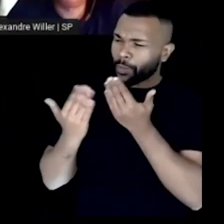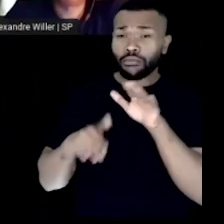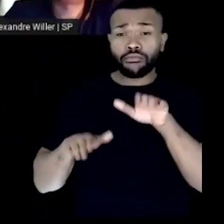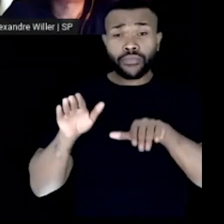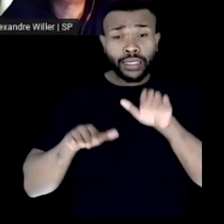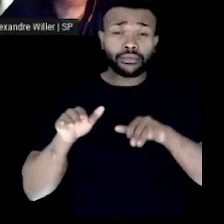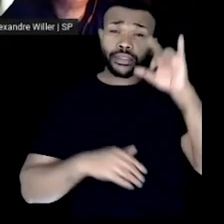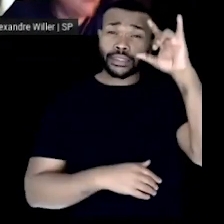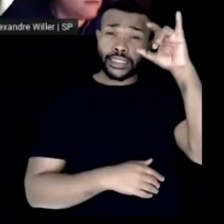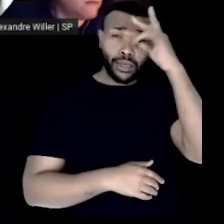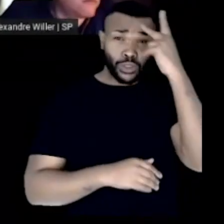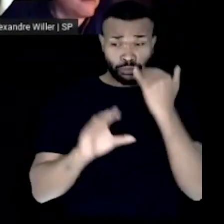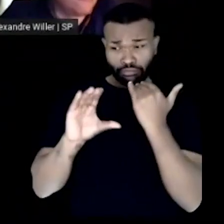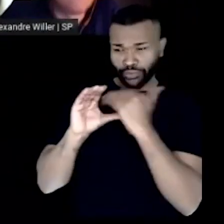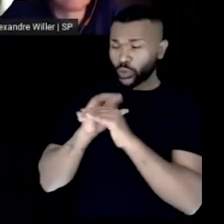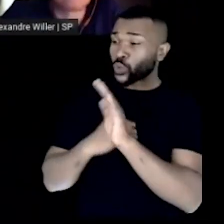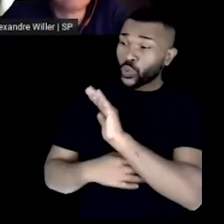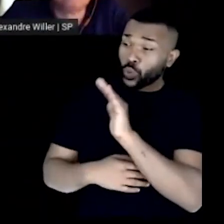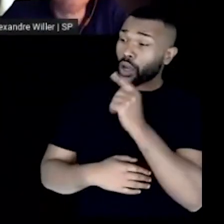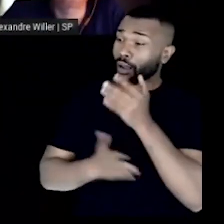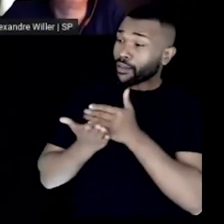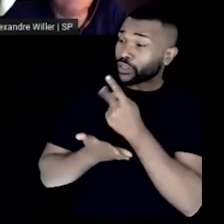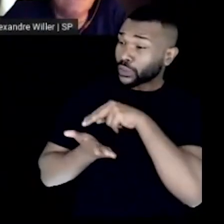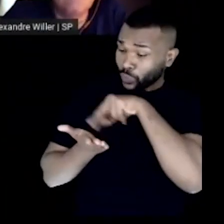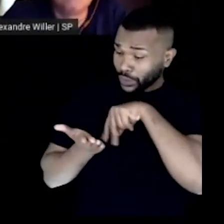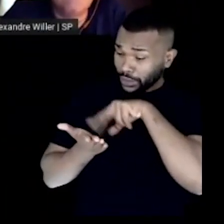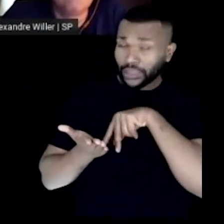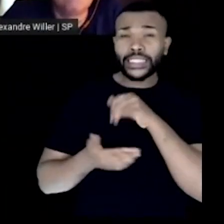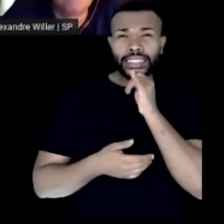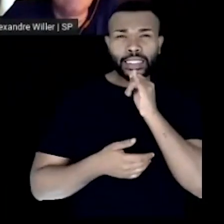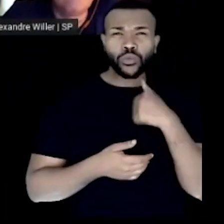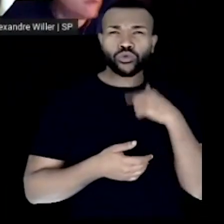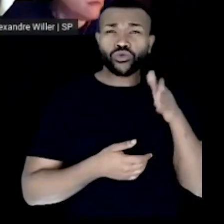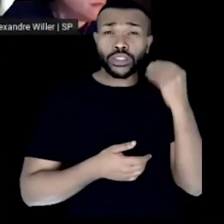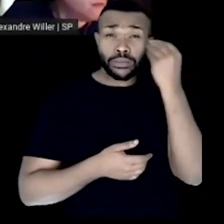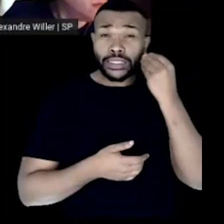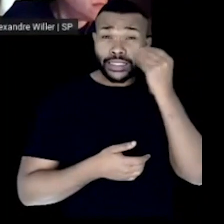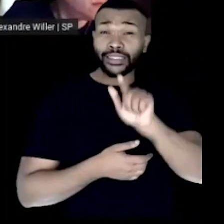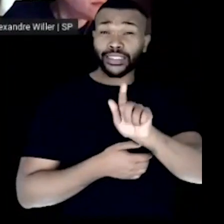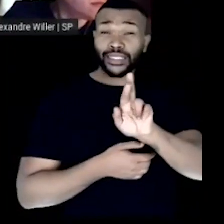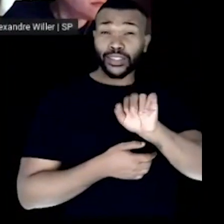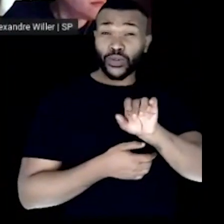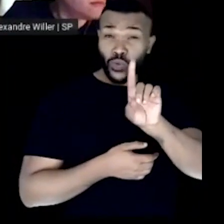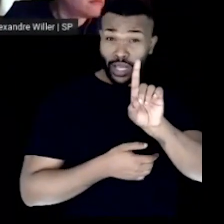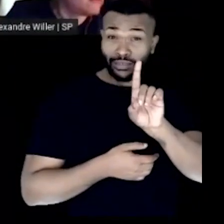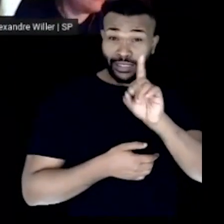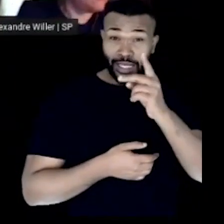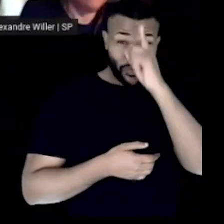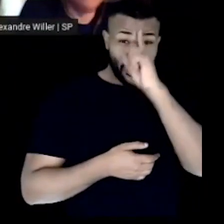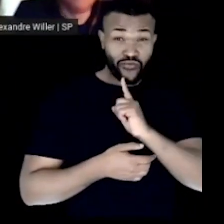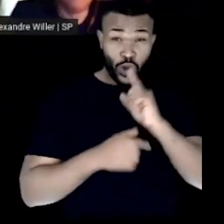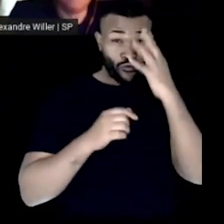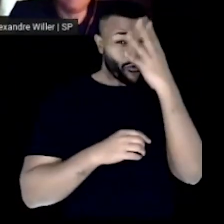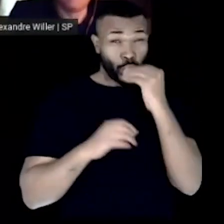falar comigo, né, pessoas, às vezes no Instagram alguém me manda mensagem, tipo, oi, eu li seu livro, sabe? Eu já tive uma experiência até no Grindr, assim, tipo,